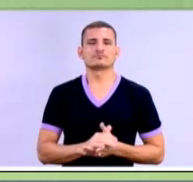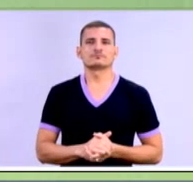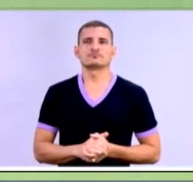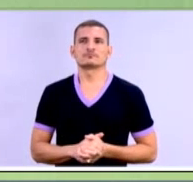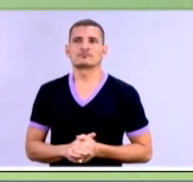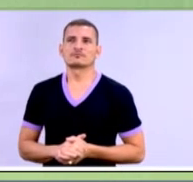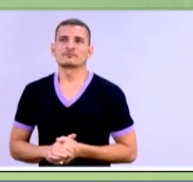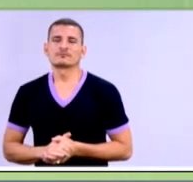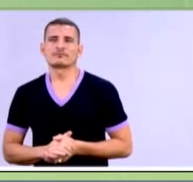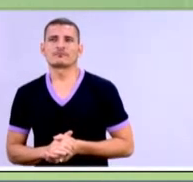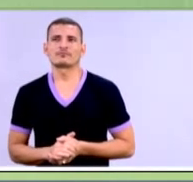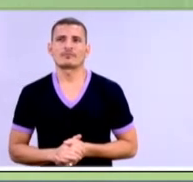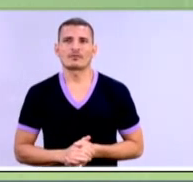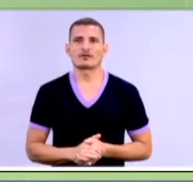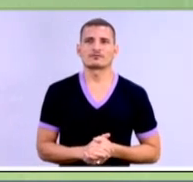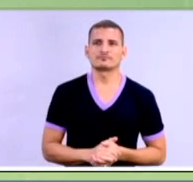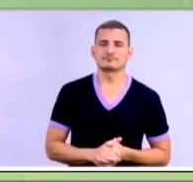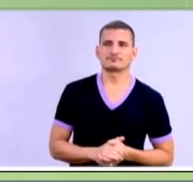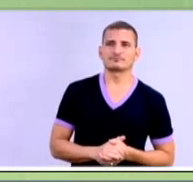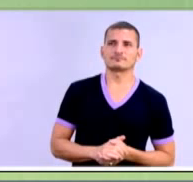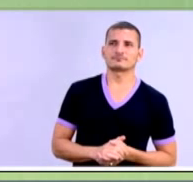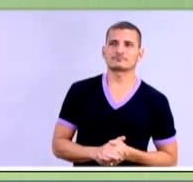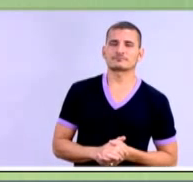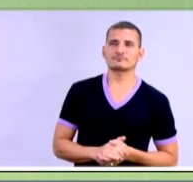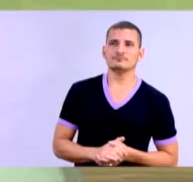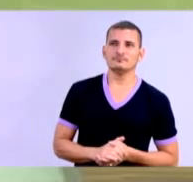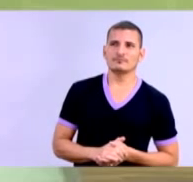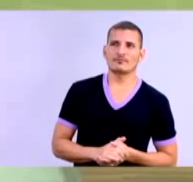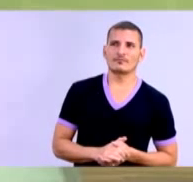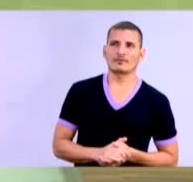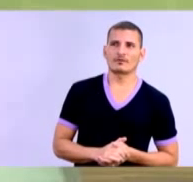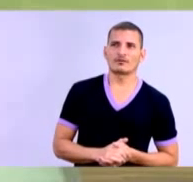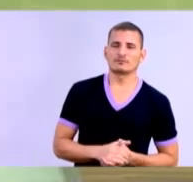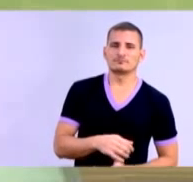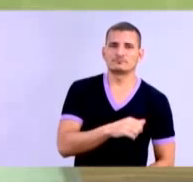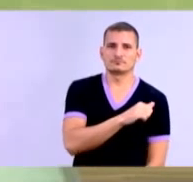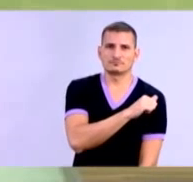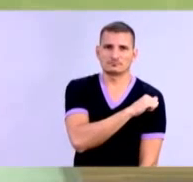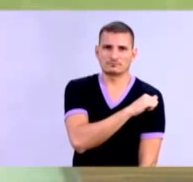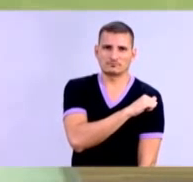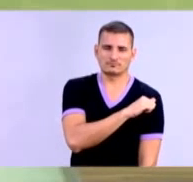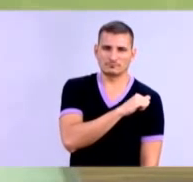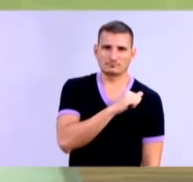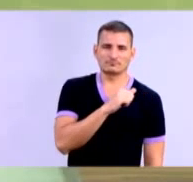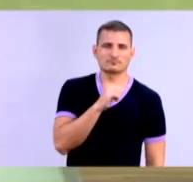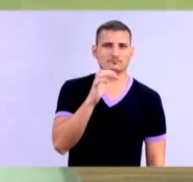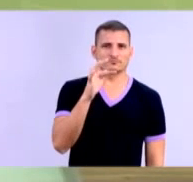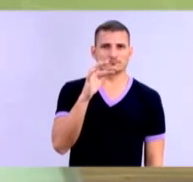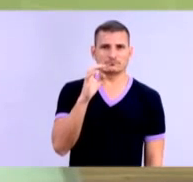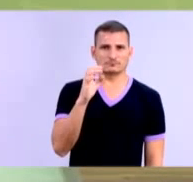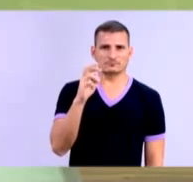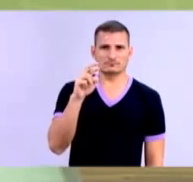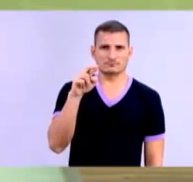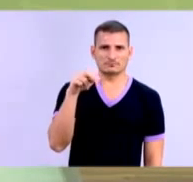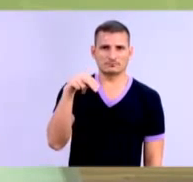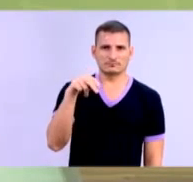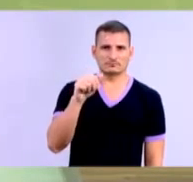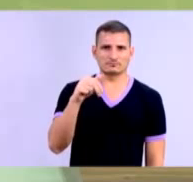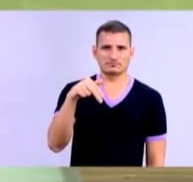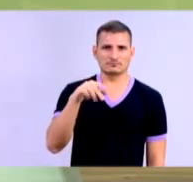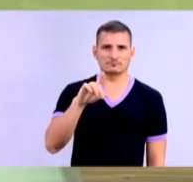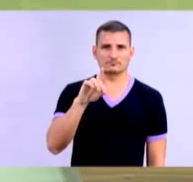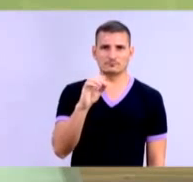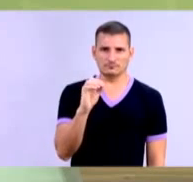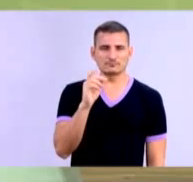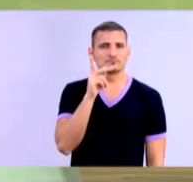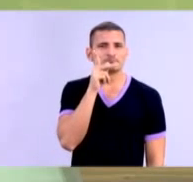participação? Também tivemos participação aqui, professor Jordano. O aluno Fernando, novamente participando, isso é muito bom, aqui do Campus Porto